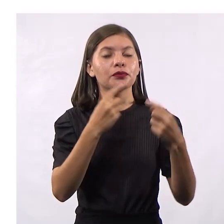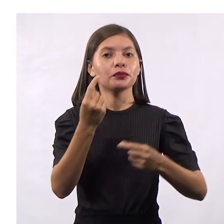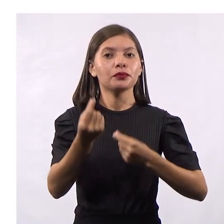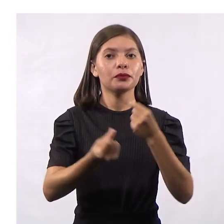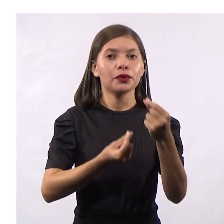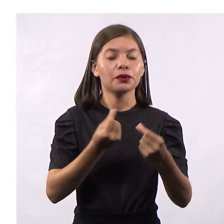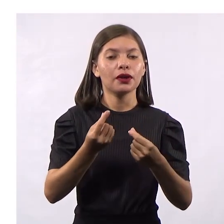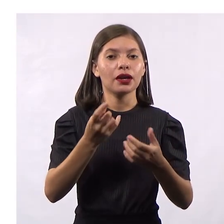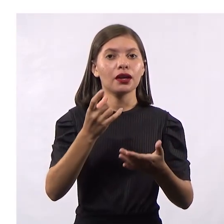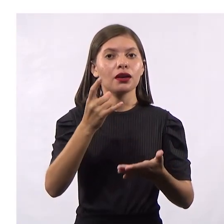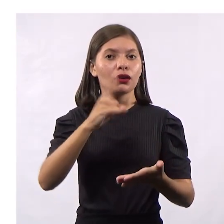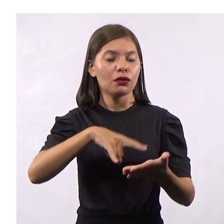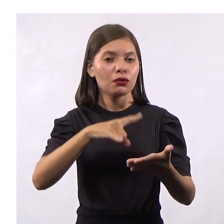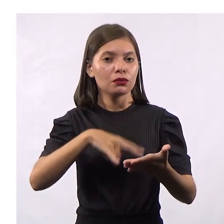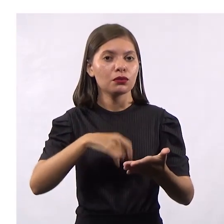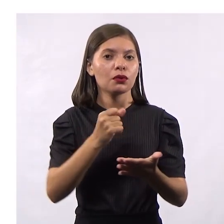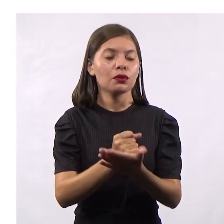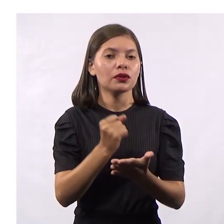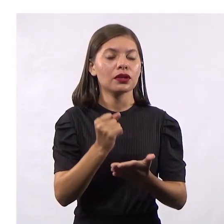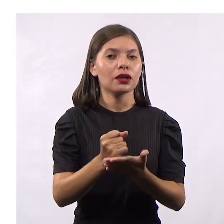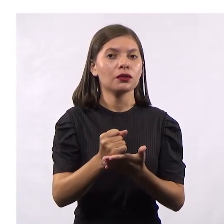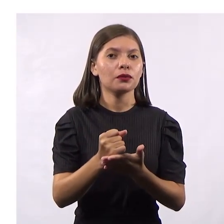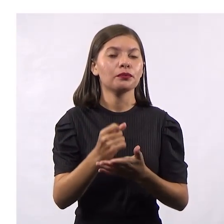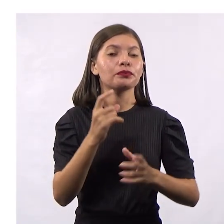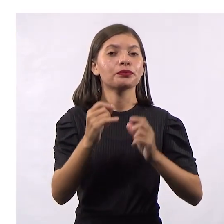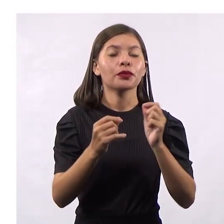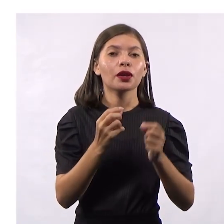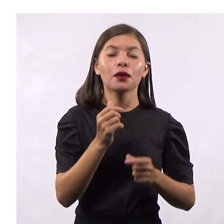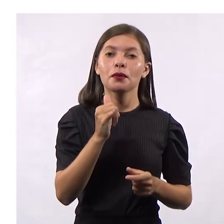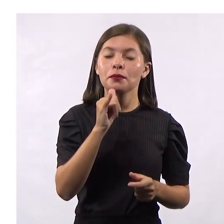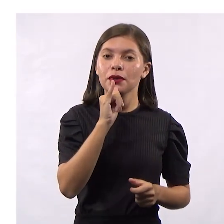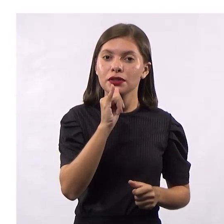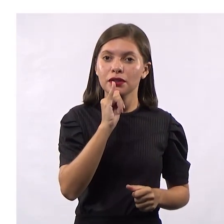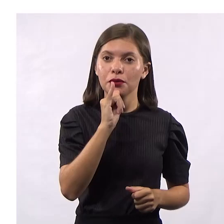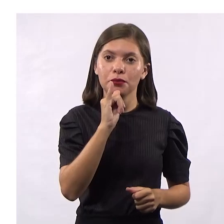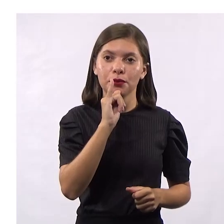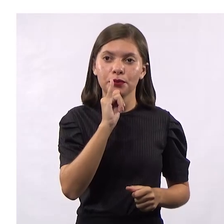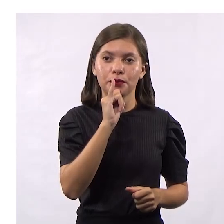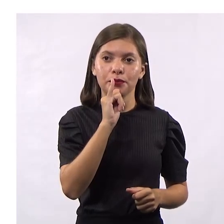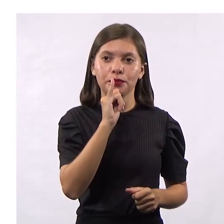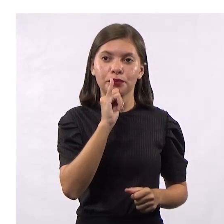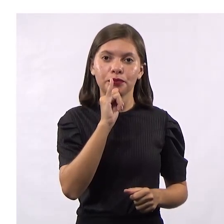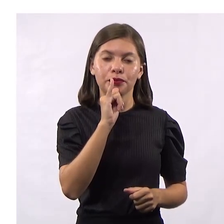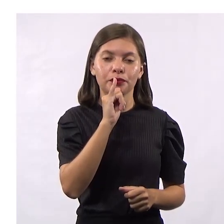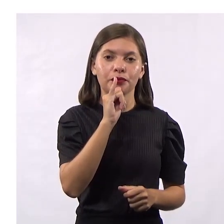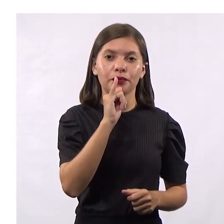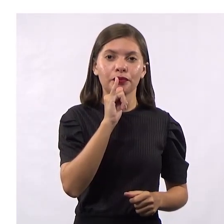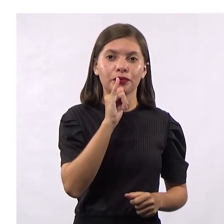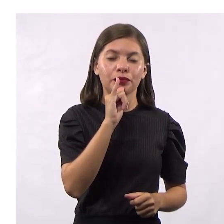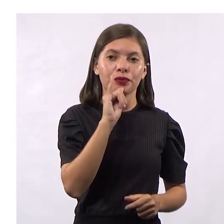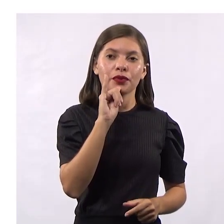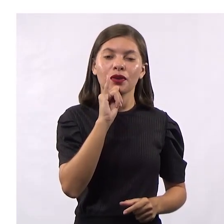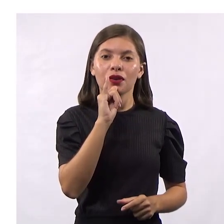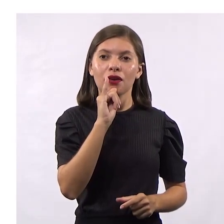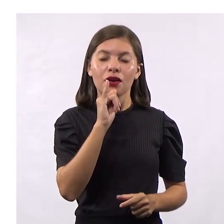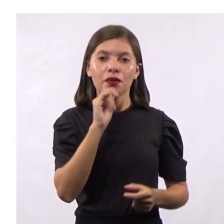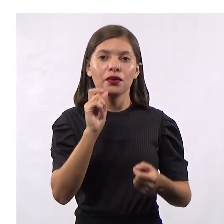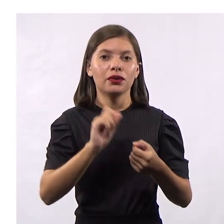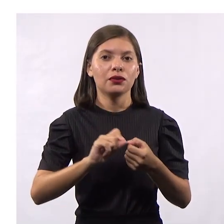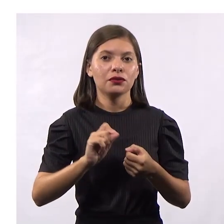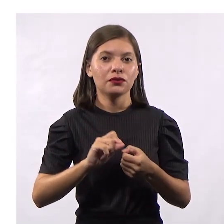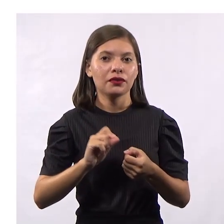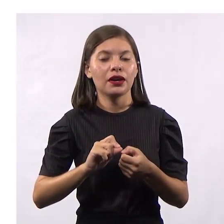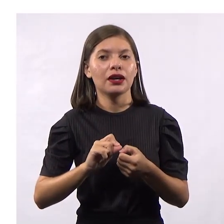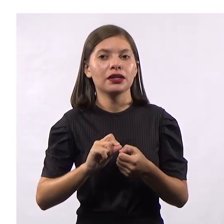mesma é responsável pelo inadimplemento do contrato, olha aí. Por exemplo, quando ela não efetiva uma desapropriação necessária para uma